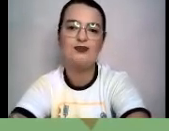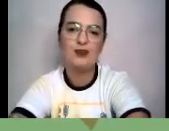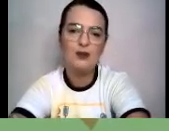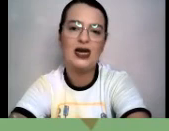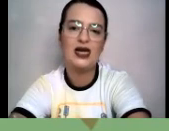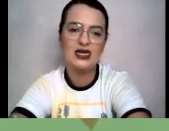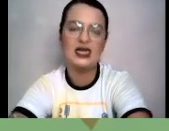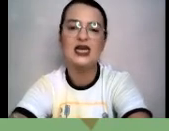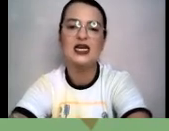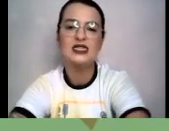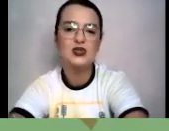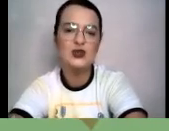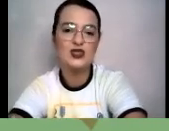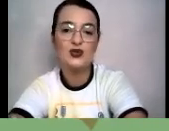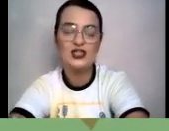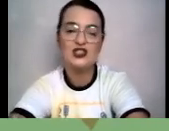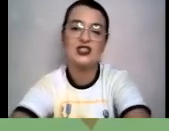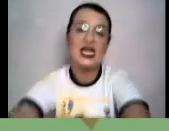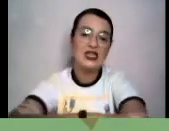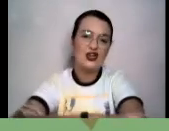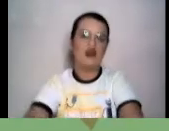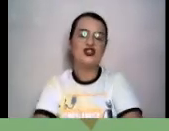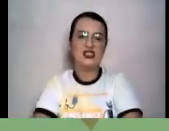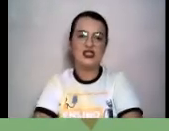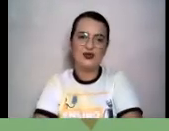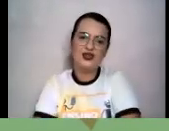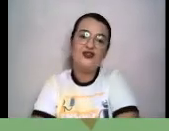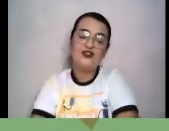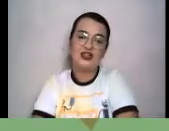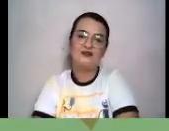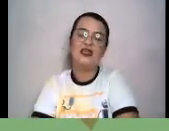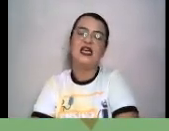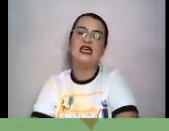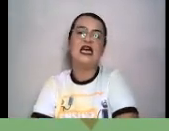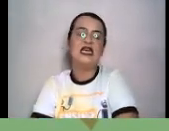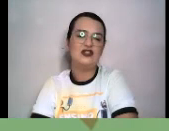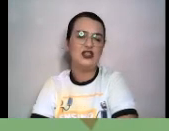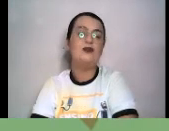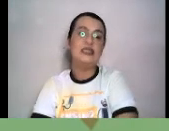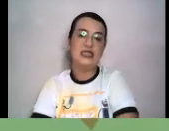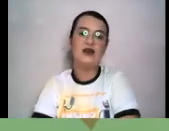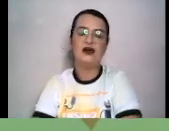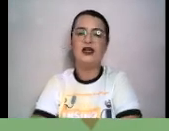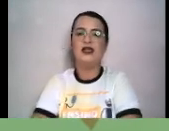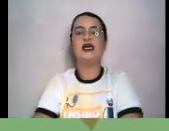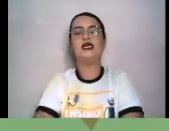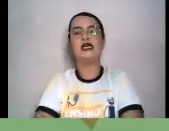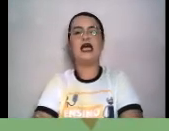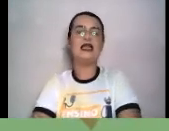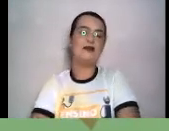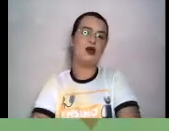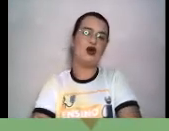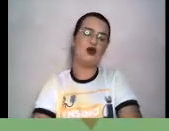fazer propaganda de suas conquistas tecnológicas e seu modo de vida. E aí a gente observa, né,